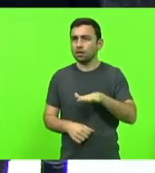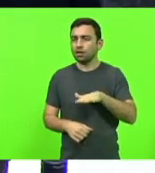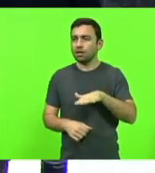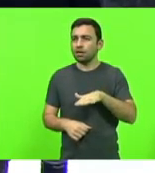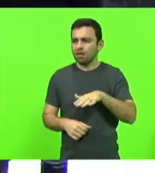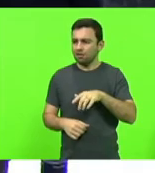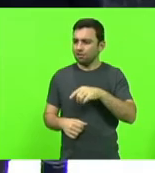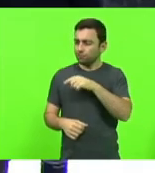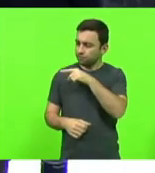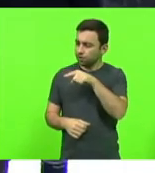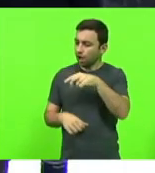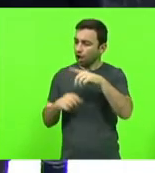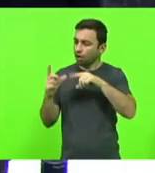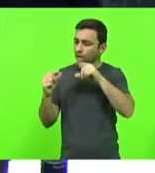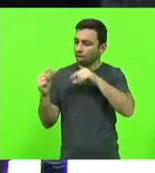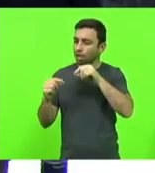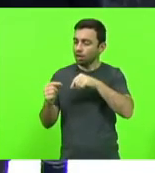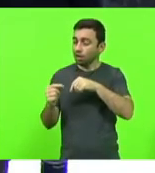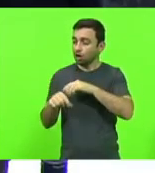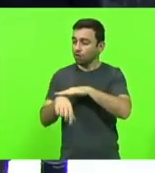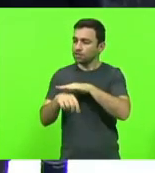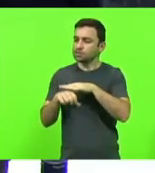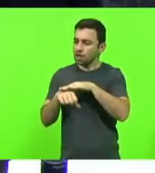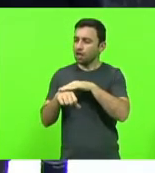multar, porque está conversando com alguém.